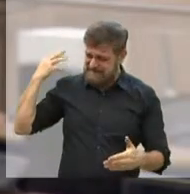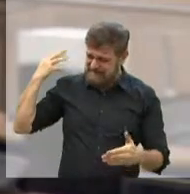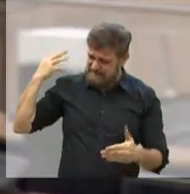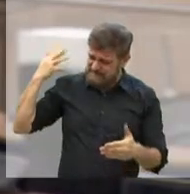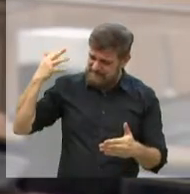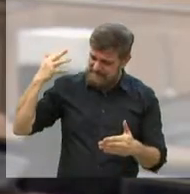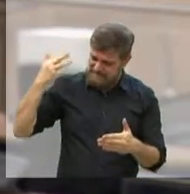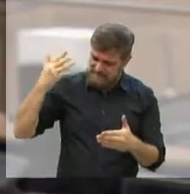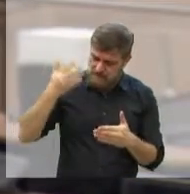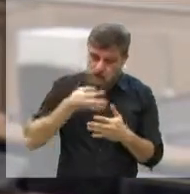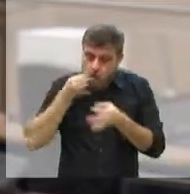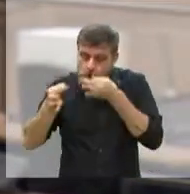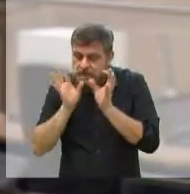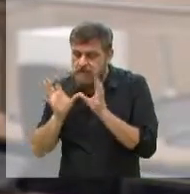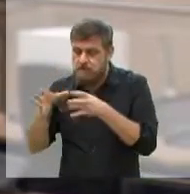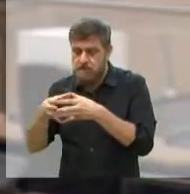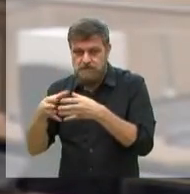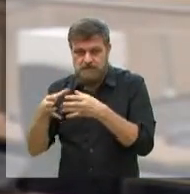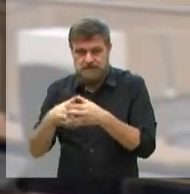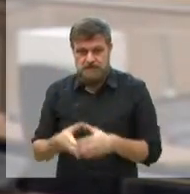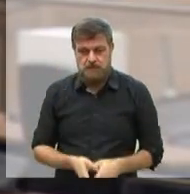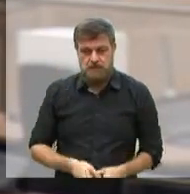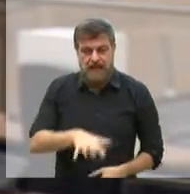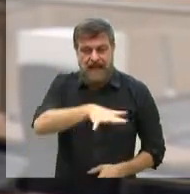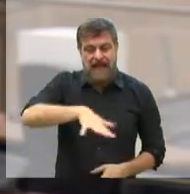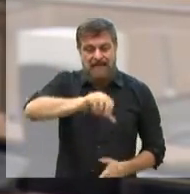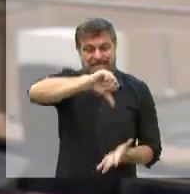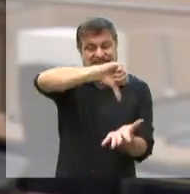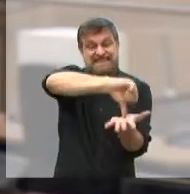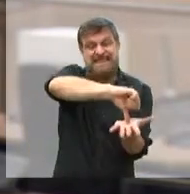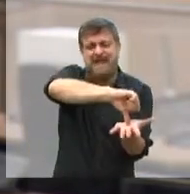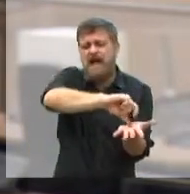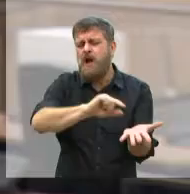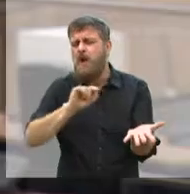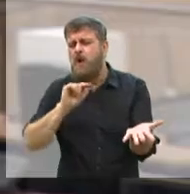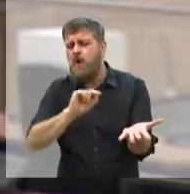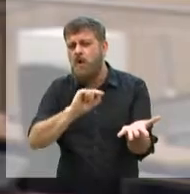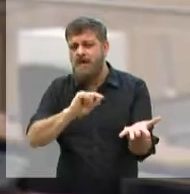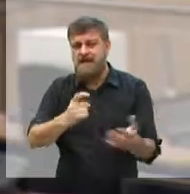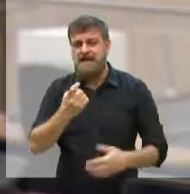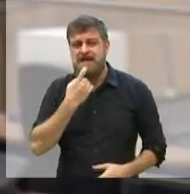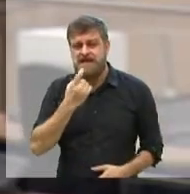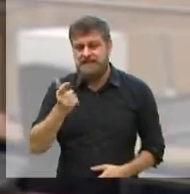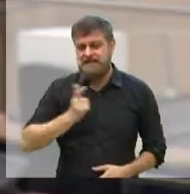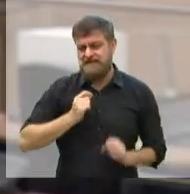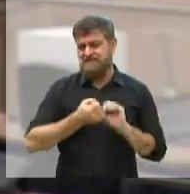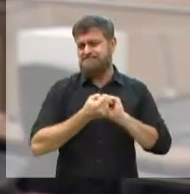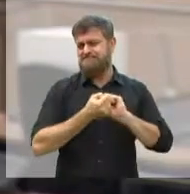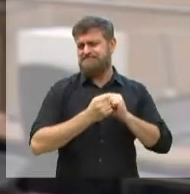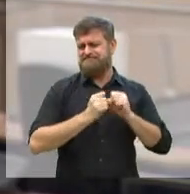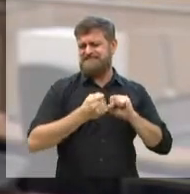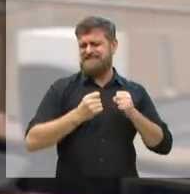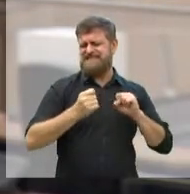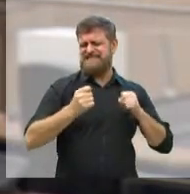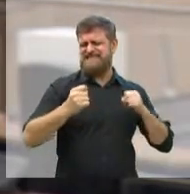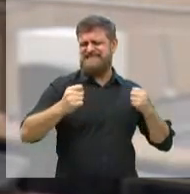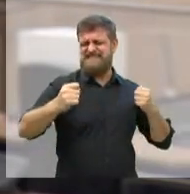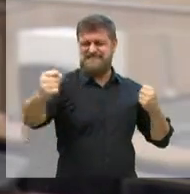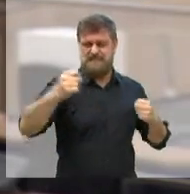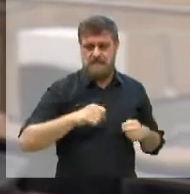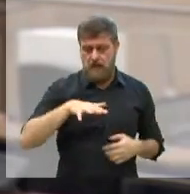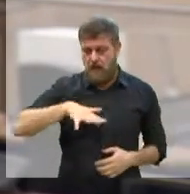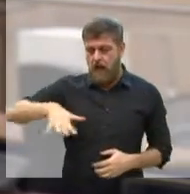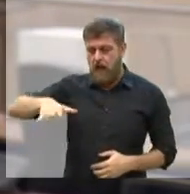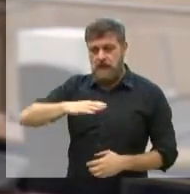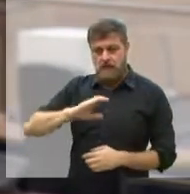desses coletivos, que são as zonas de centralidade. As zonas de centralidade, Campinas é uma cidade muito grande, ela é espraiada. A região do